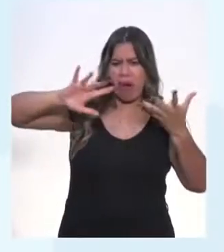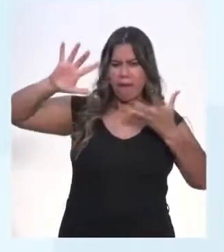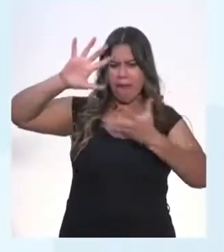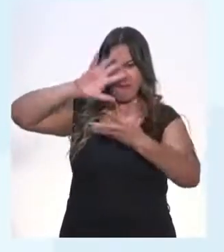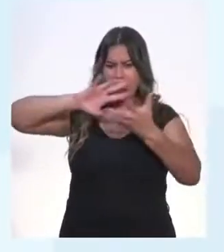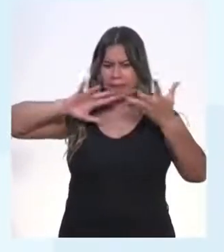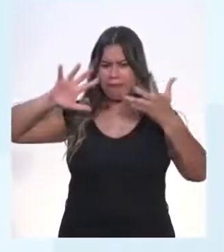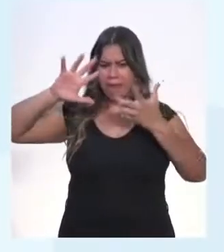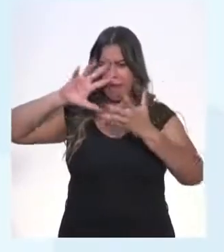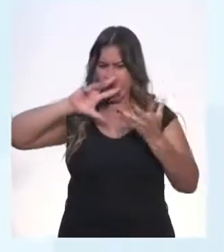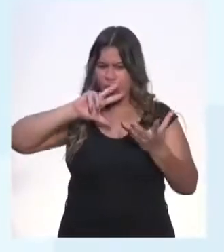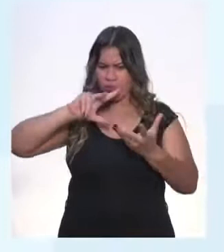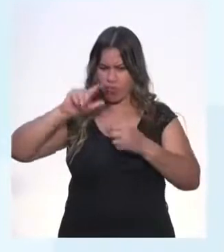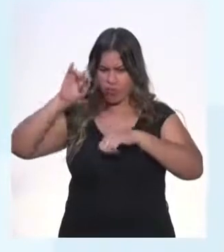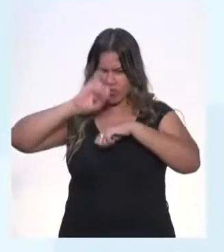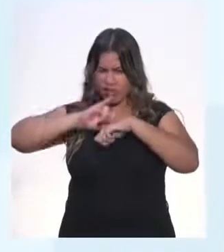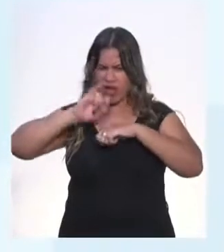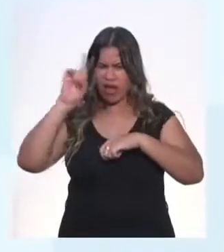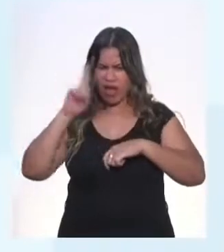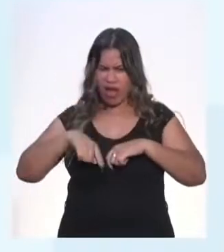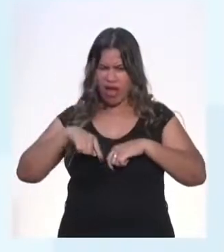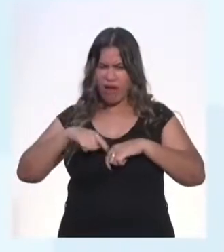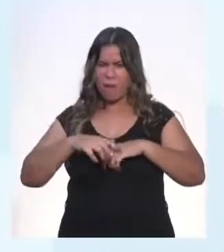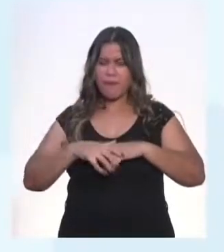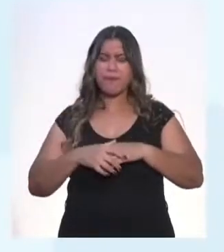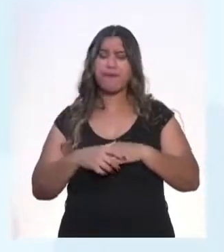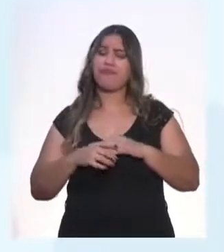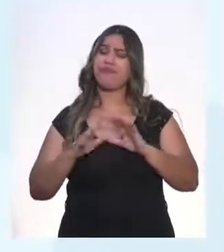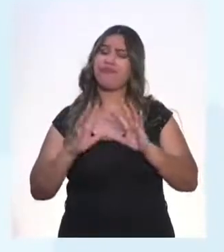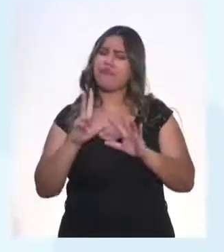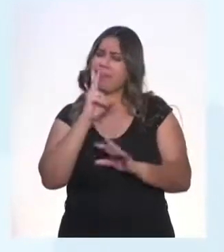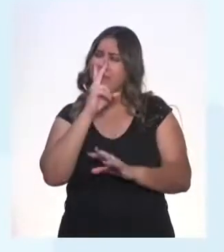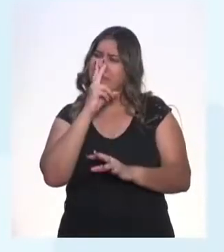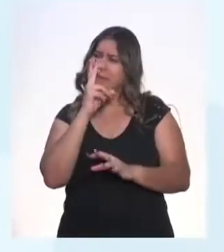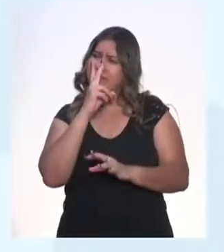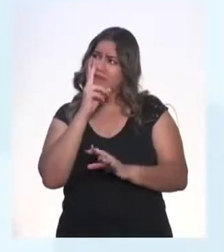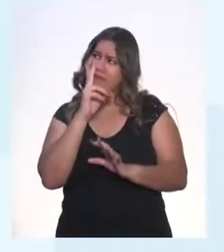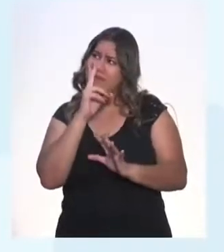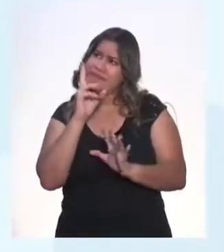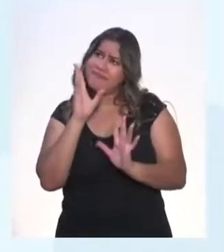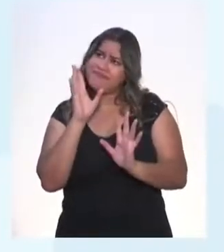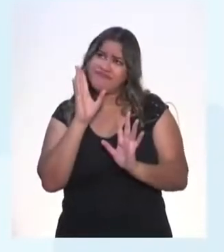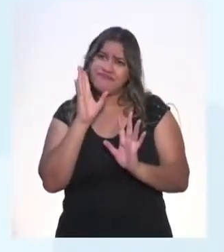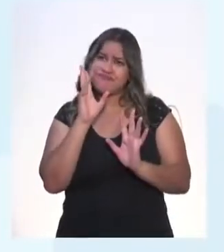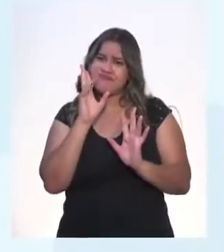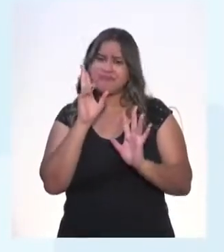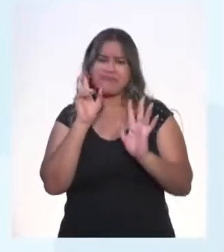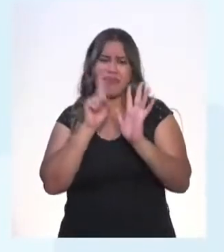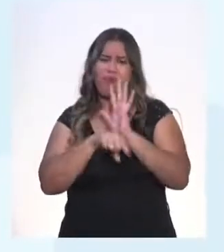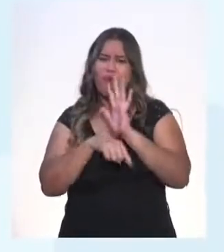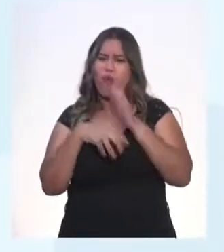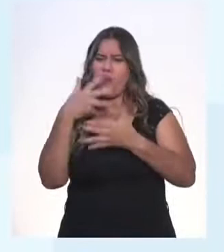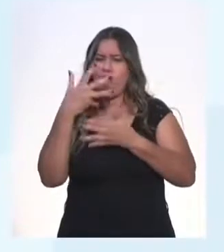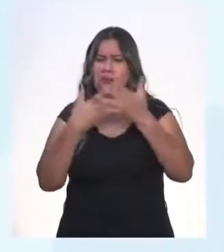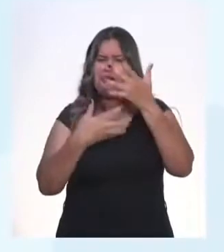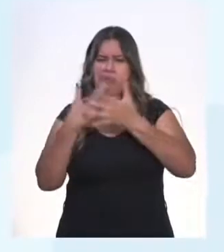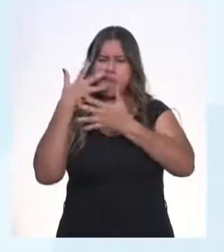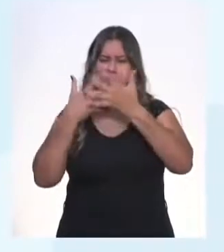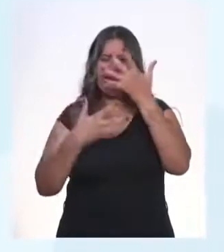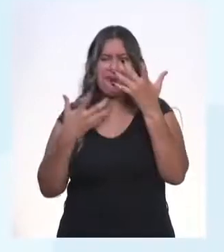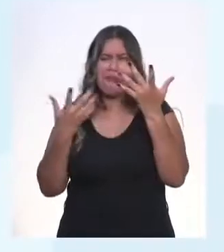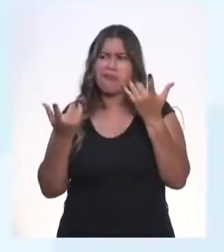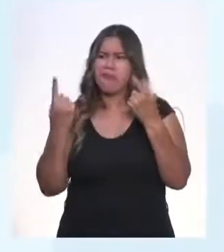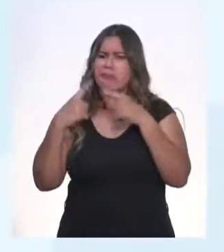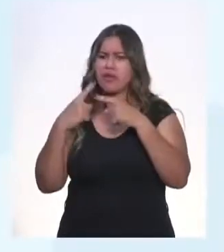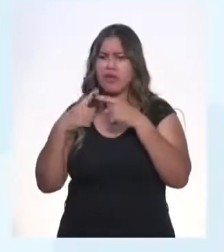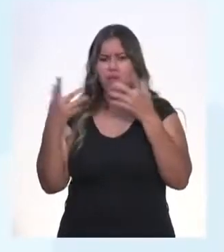universo? Parece uma pergunta absolutamente fora do seu tempo, né? Quer dizer, hoje a gente não